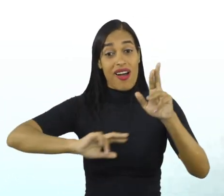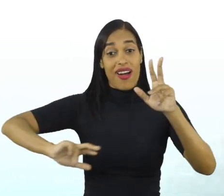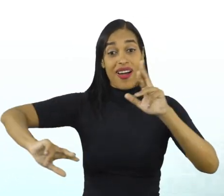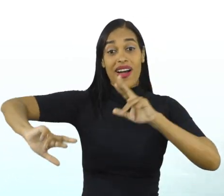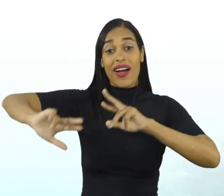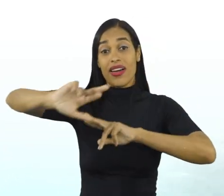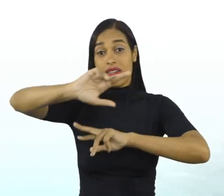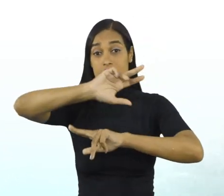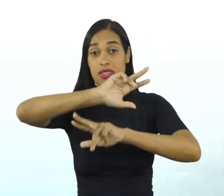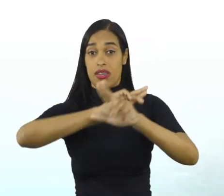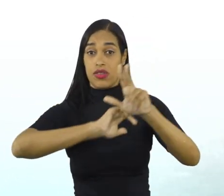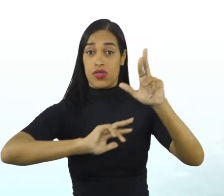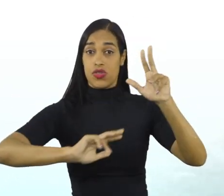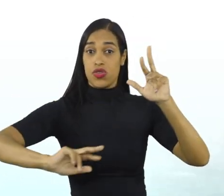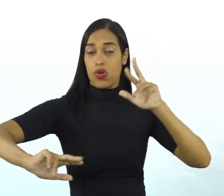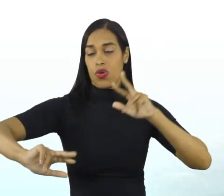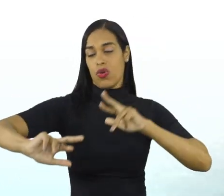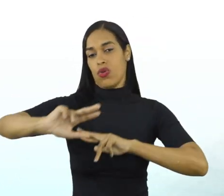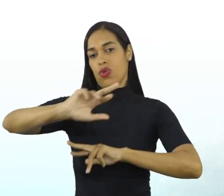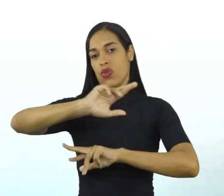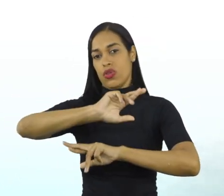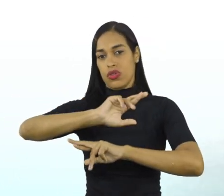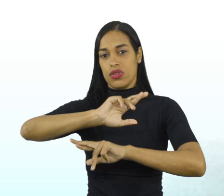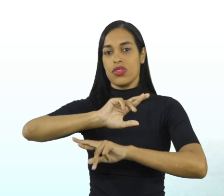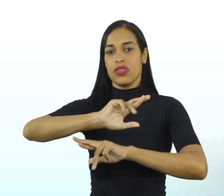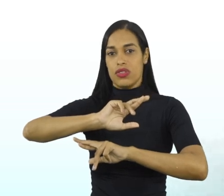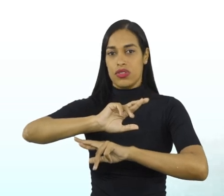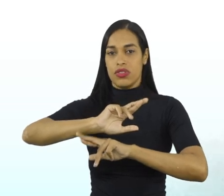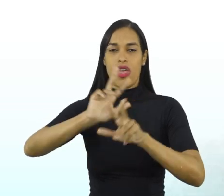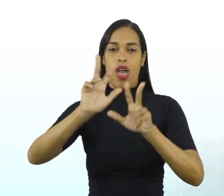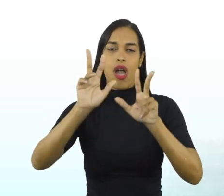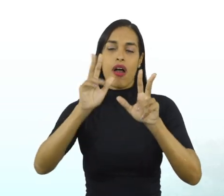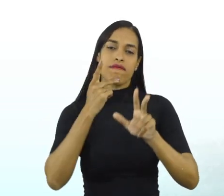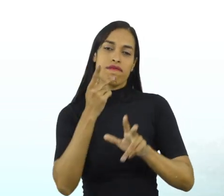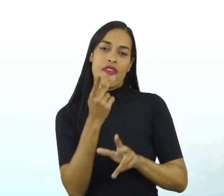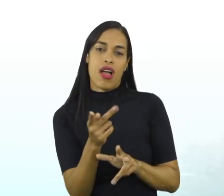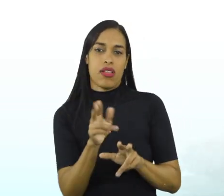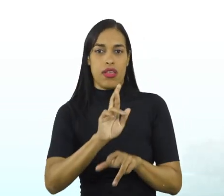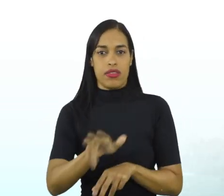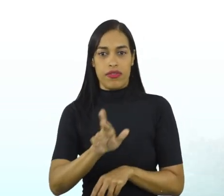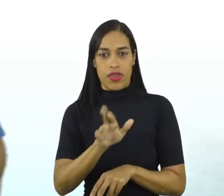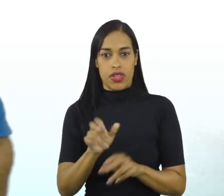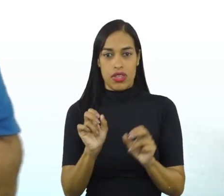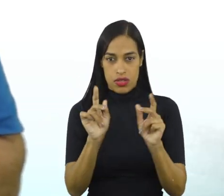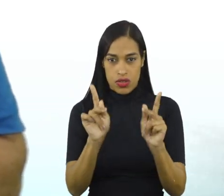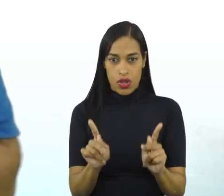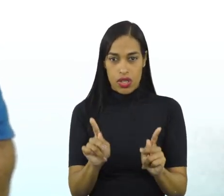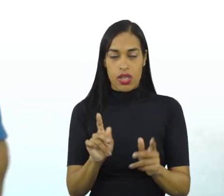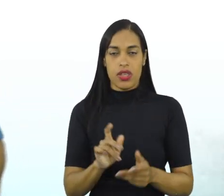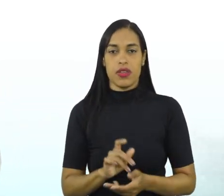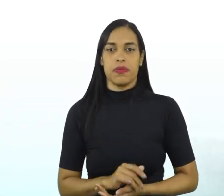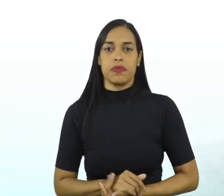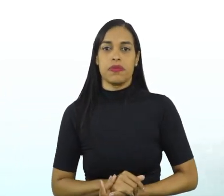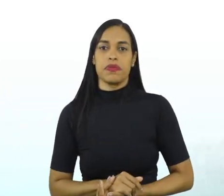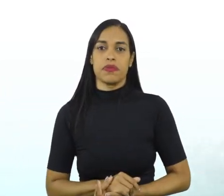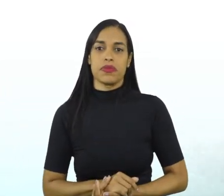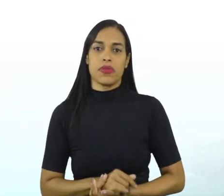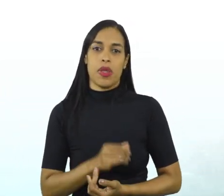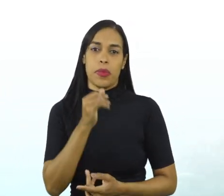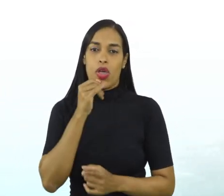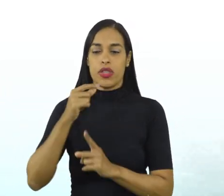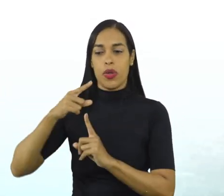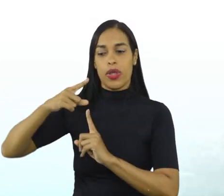são variações, é essa diversidade, é a maneira de falar que é diferente. Ok? Não é porque eu